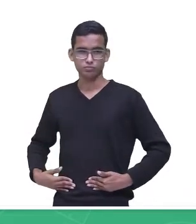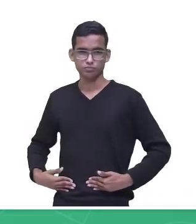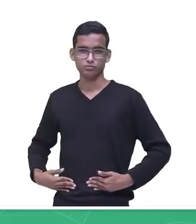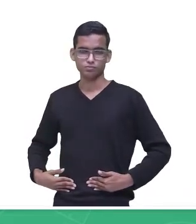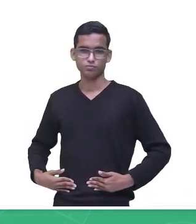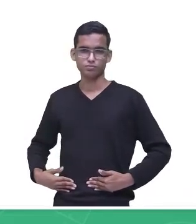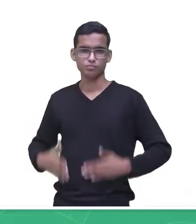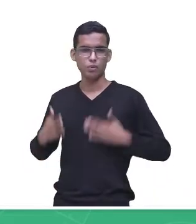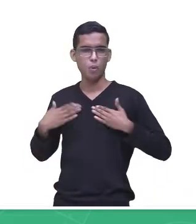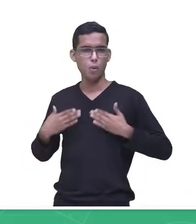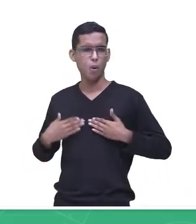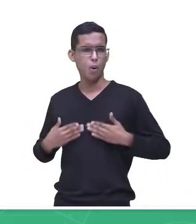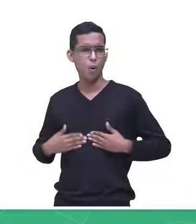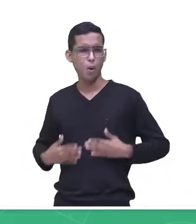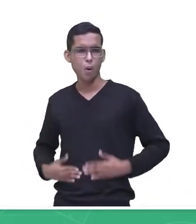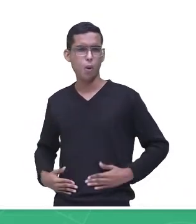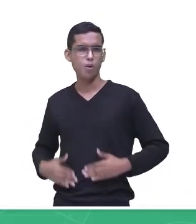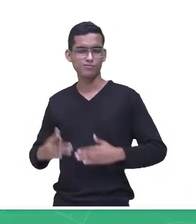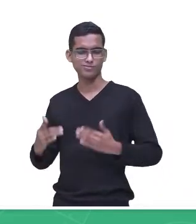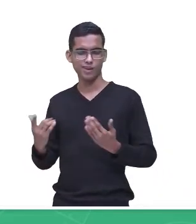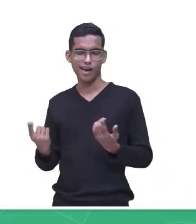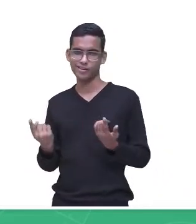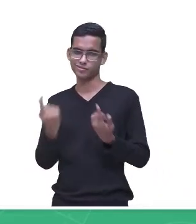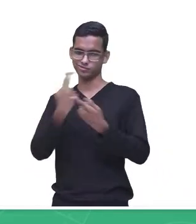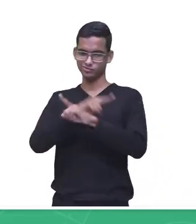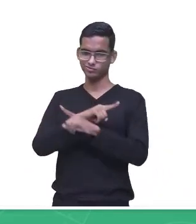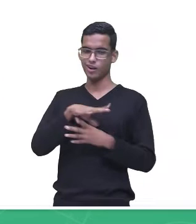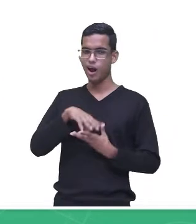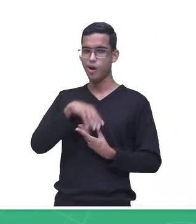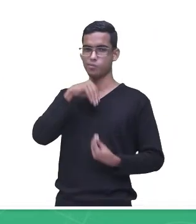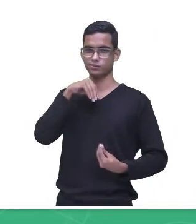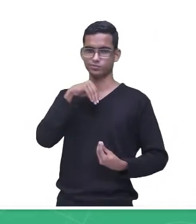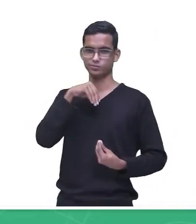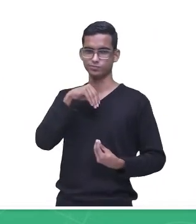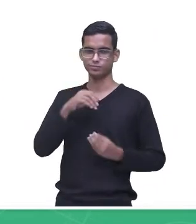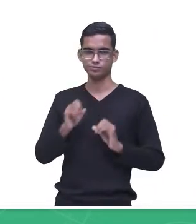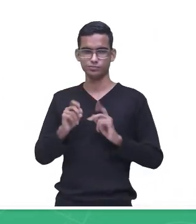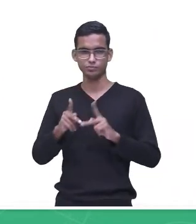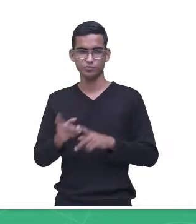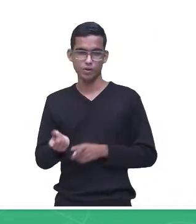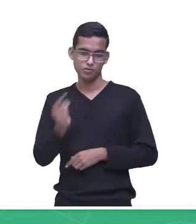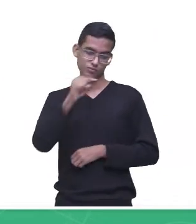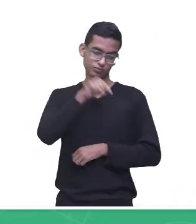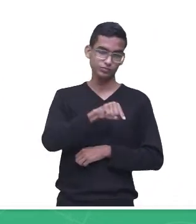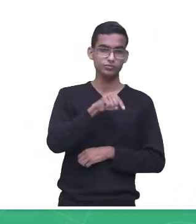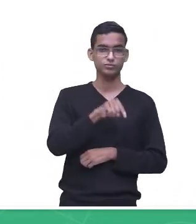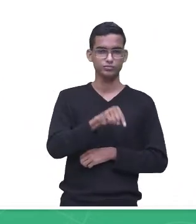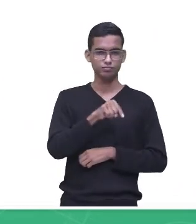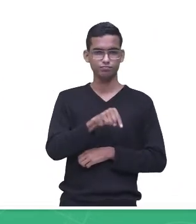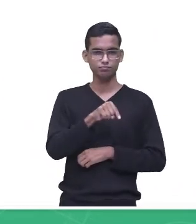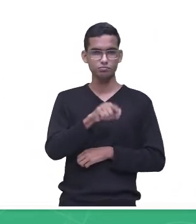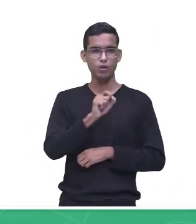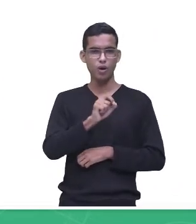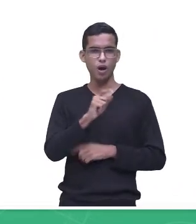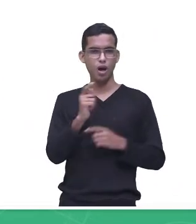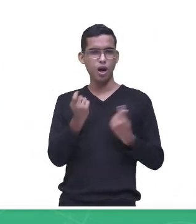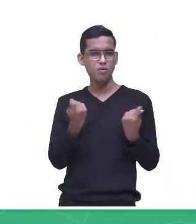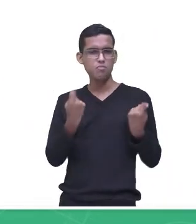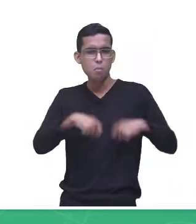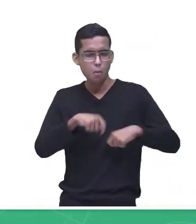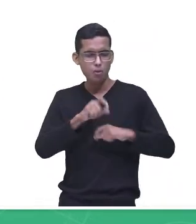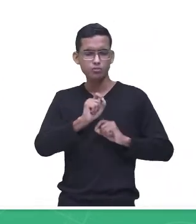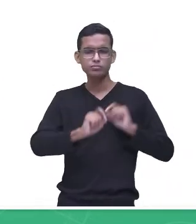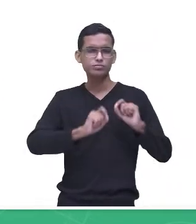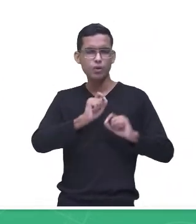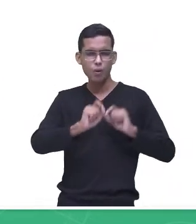São características contrárias à nossa alma. Enquanto que no mundo inteligível, nós